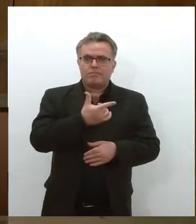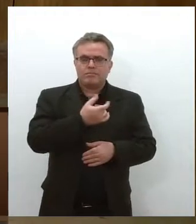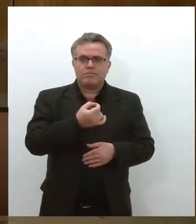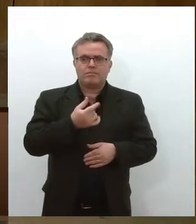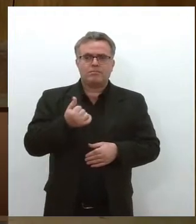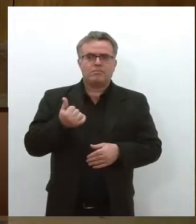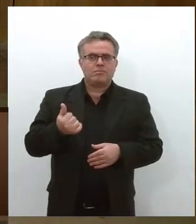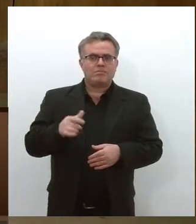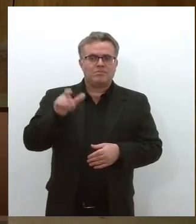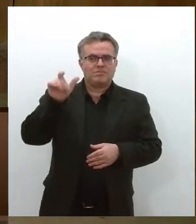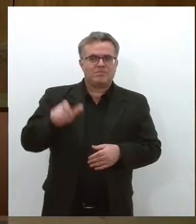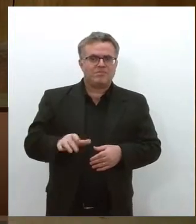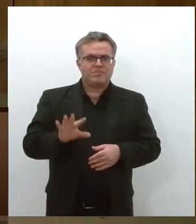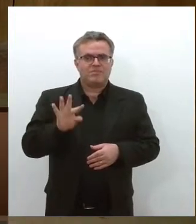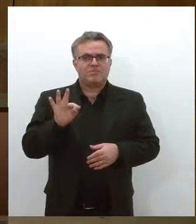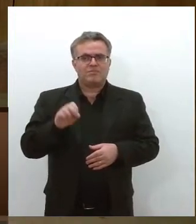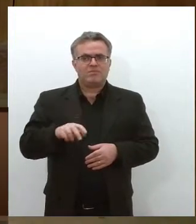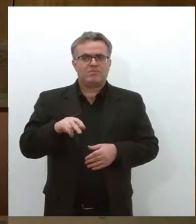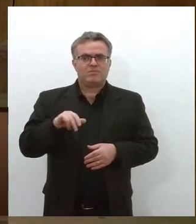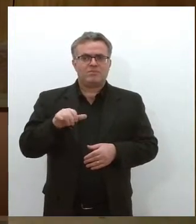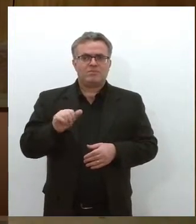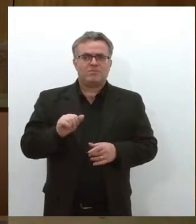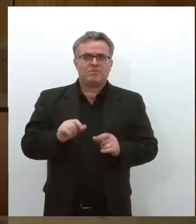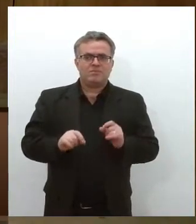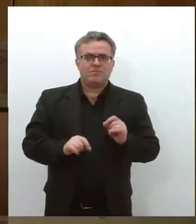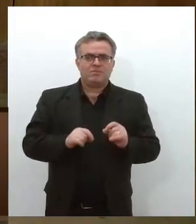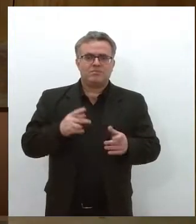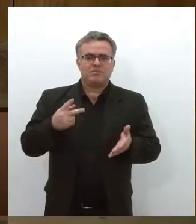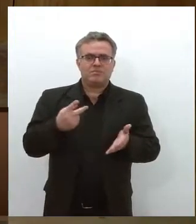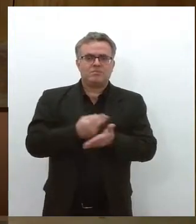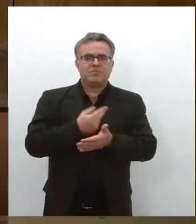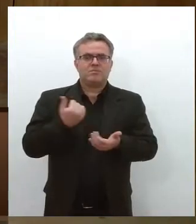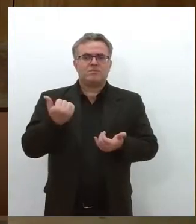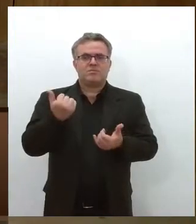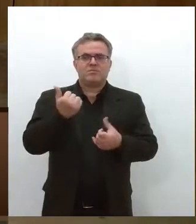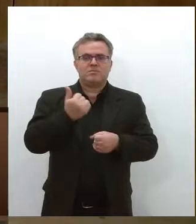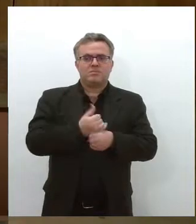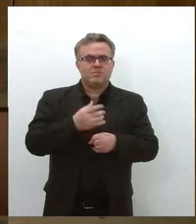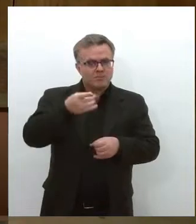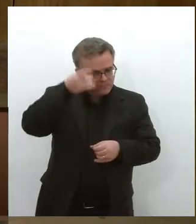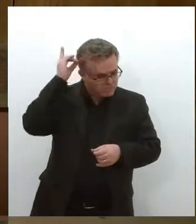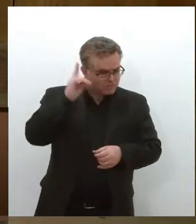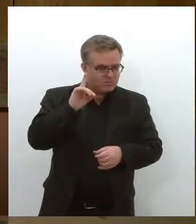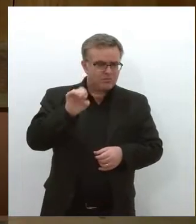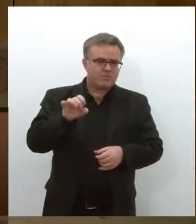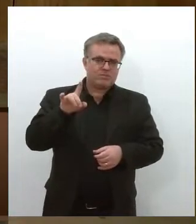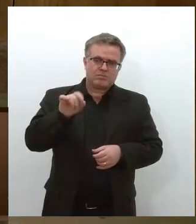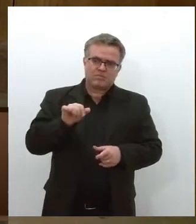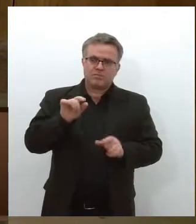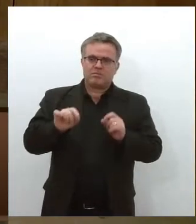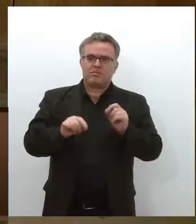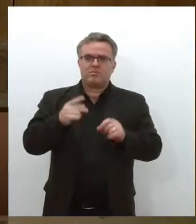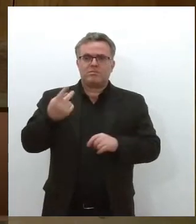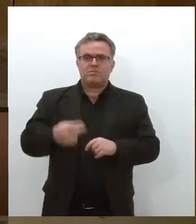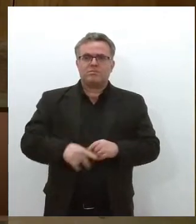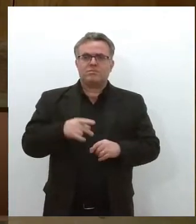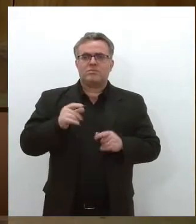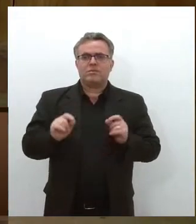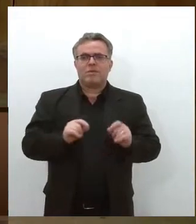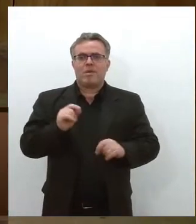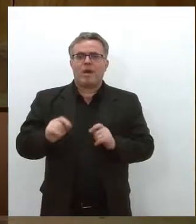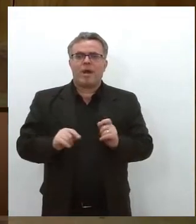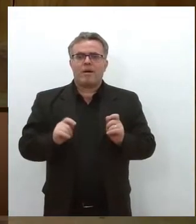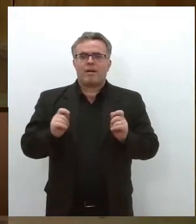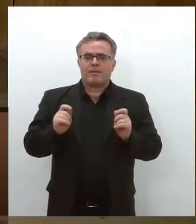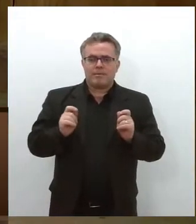que assumiu a cadeira, mas quando Marcelo Deda foi eleito, né, prefeito de Aracaju. Então, assim, mulheres